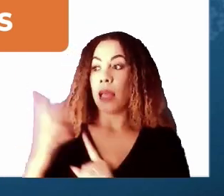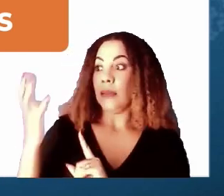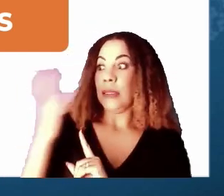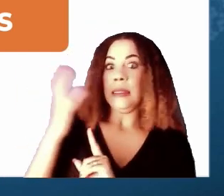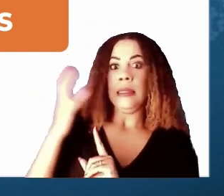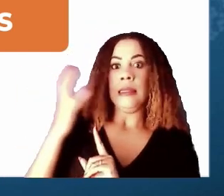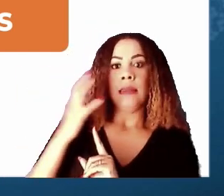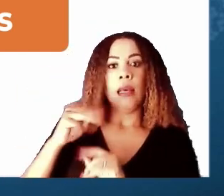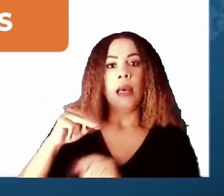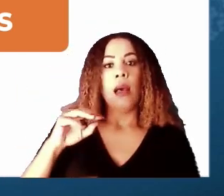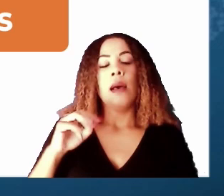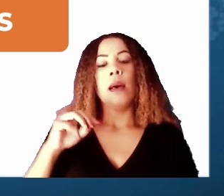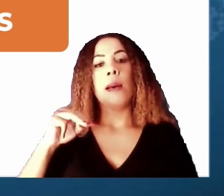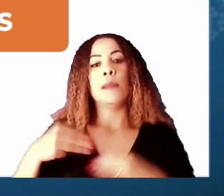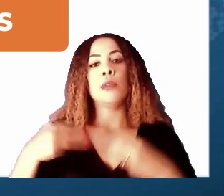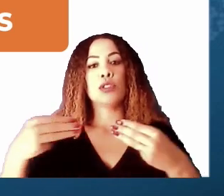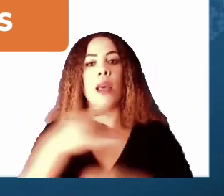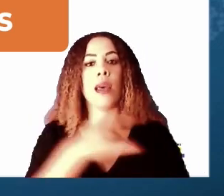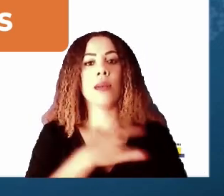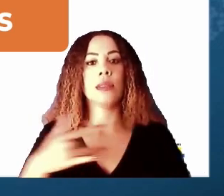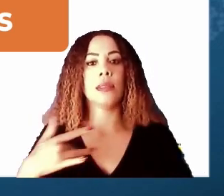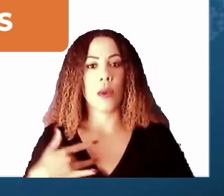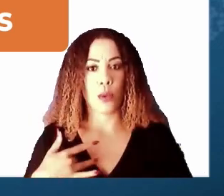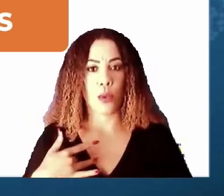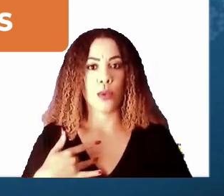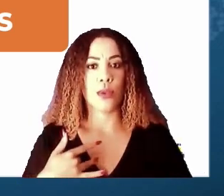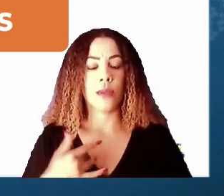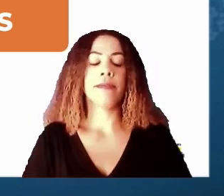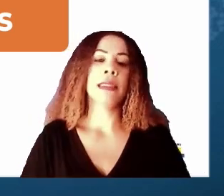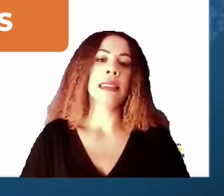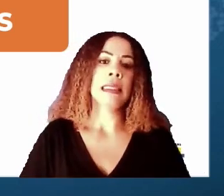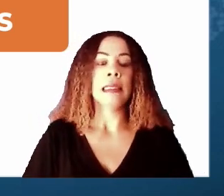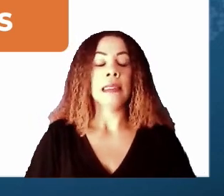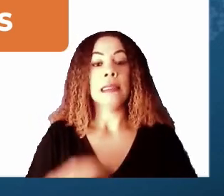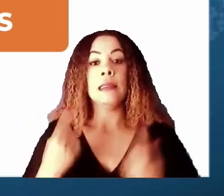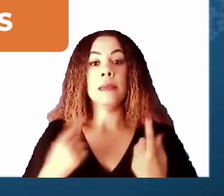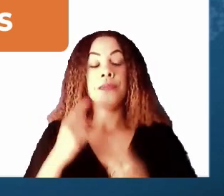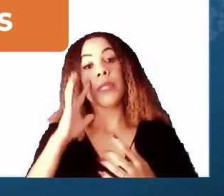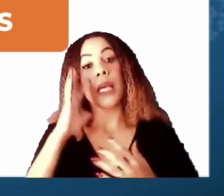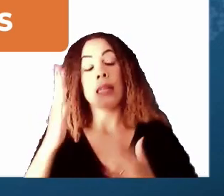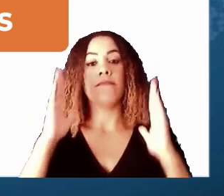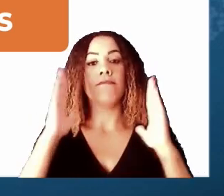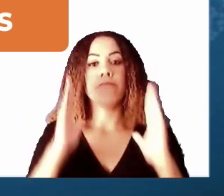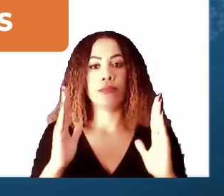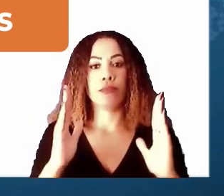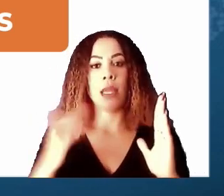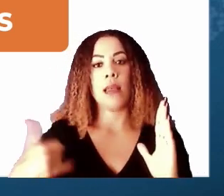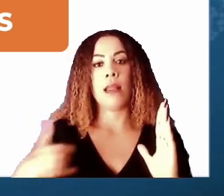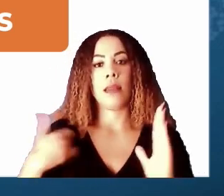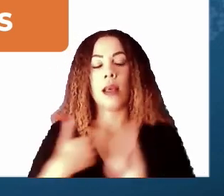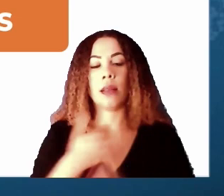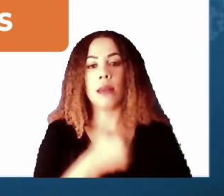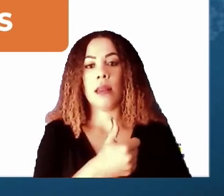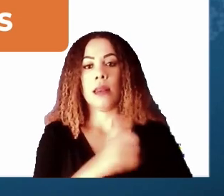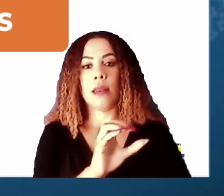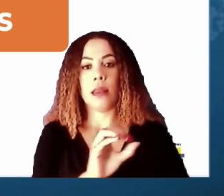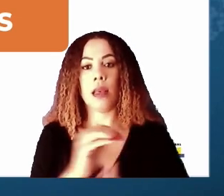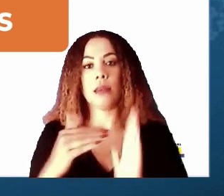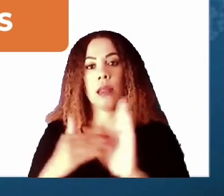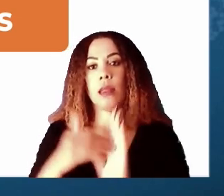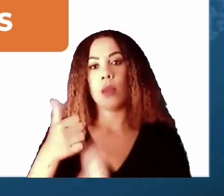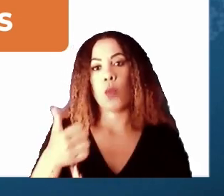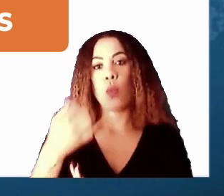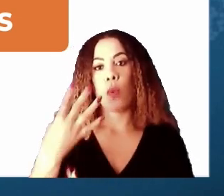Pois bem, decidimos a faixa etária de 10 a 14 anos. Essa faixa etária está dentro da faixa